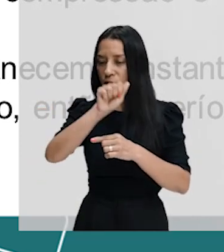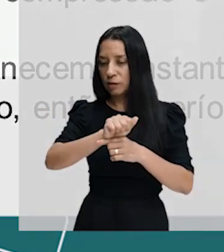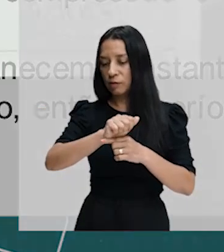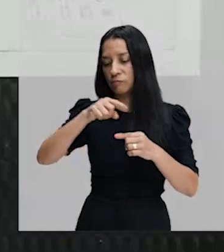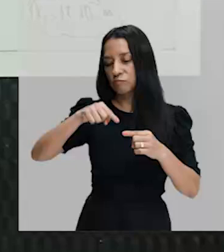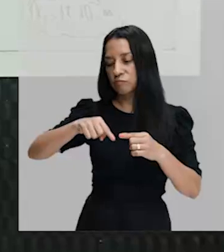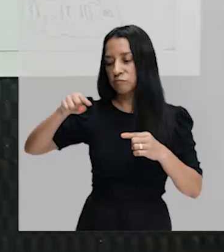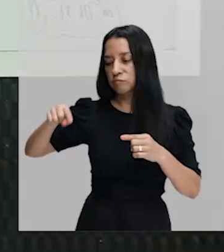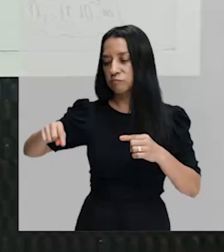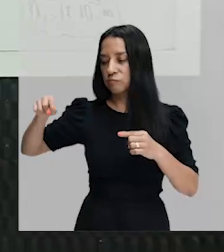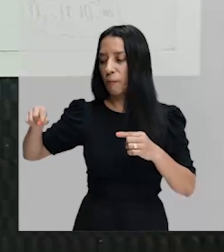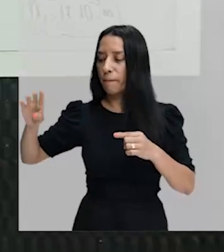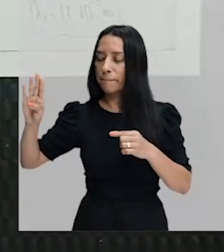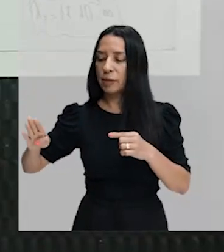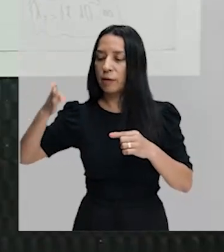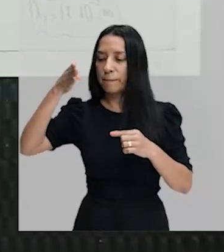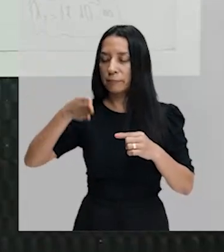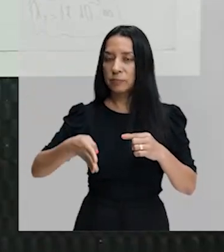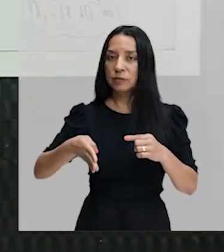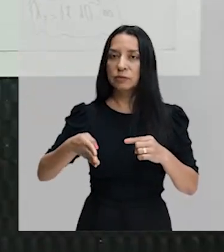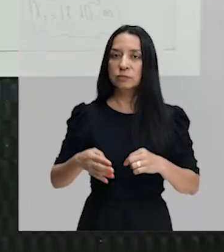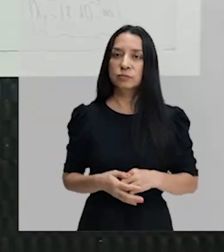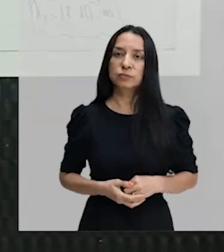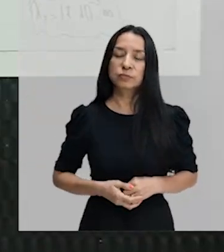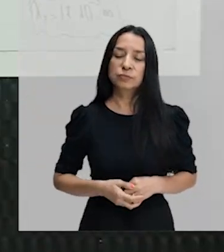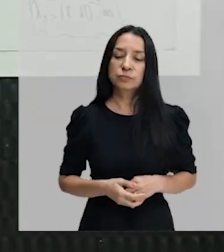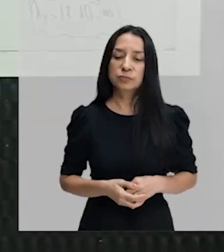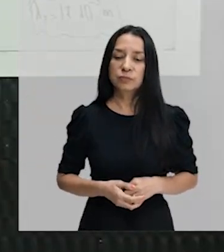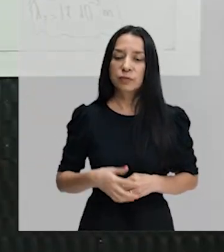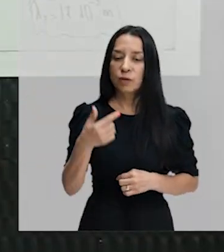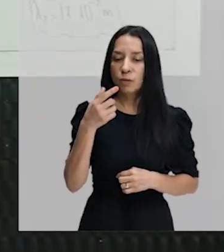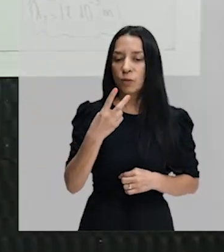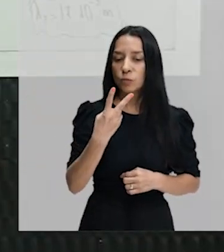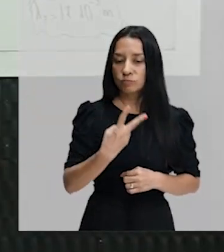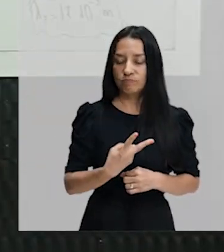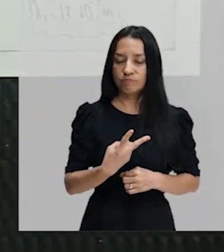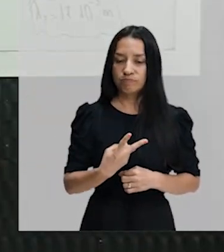dois diz o seguinte